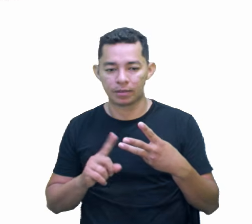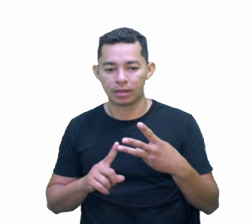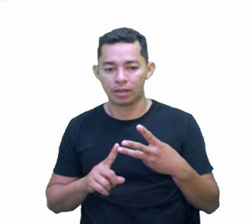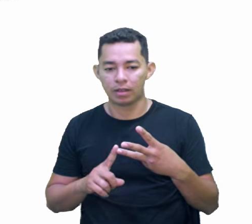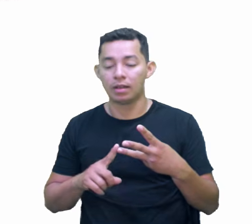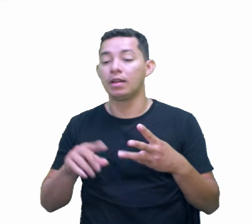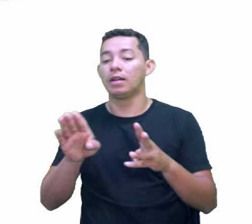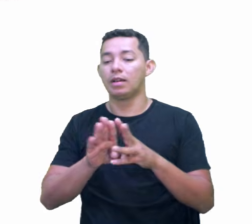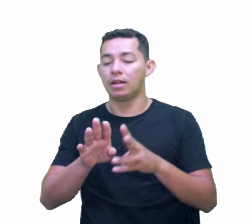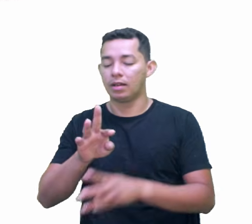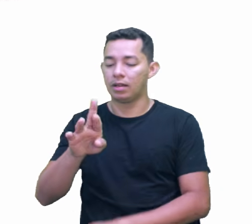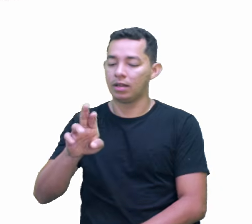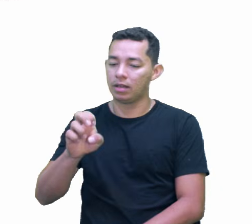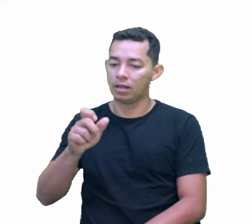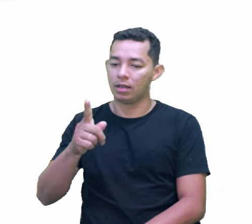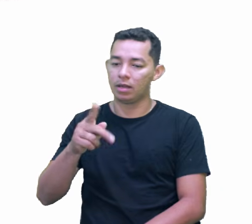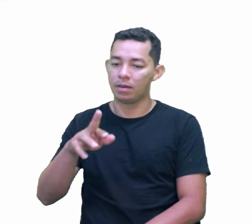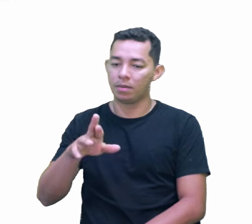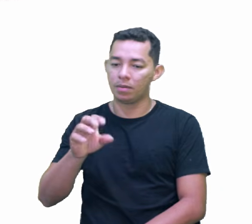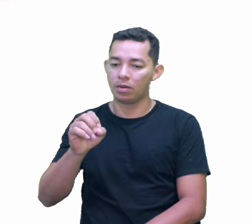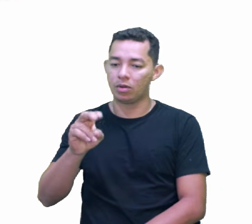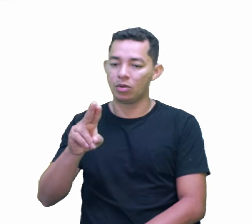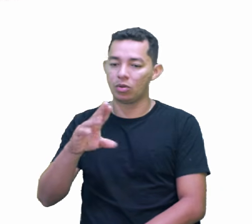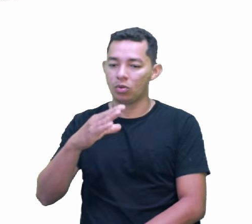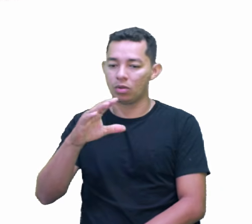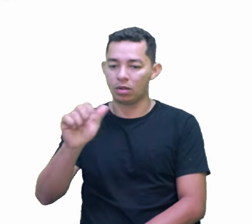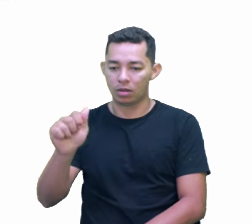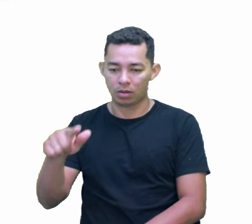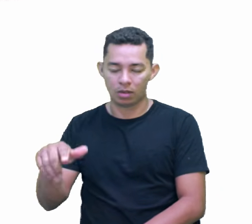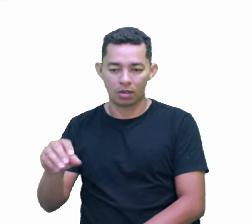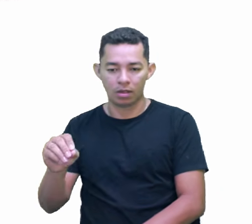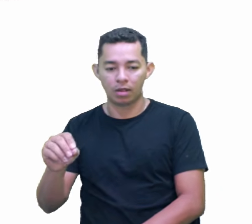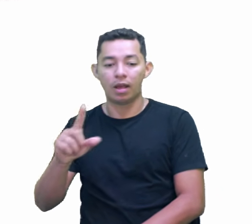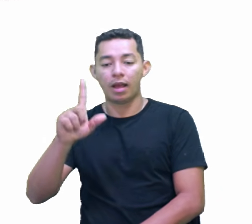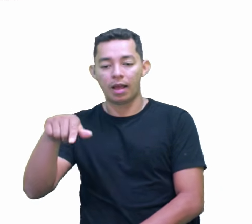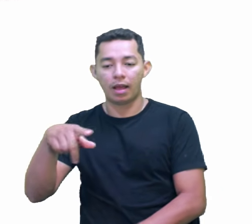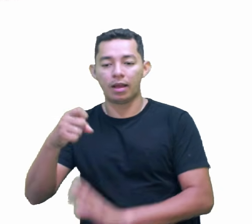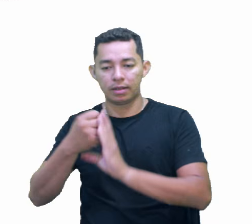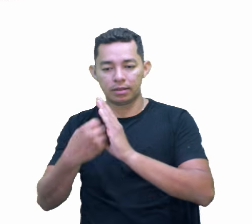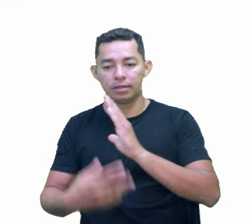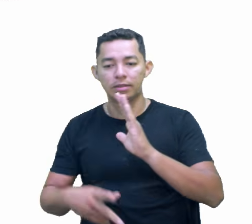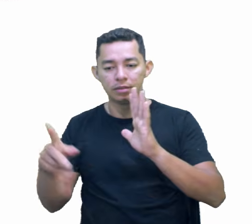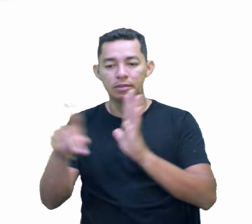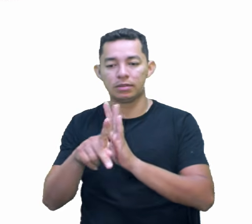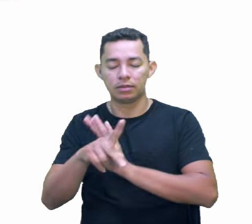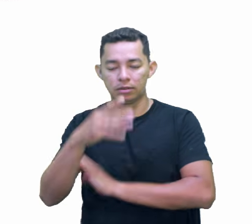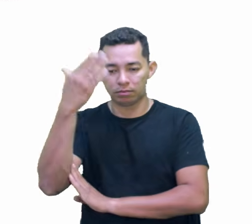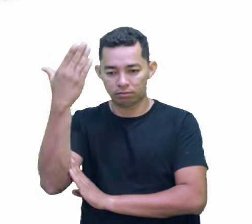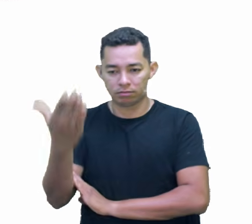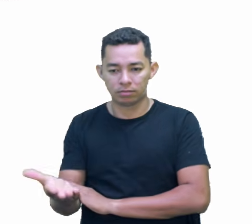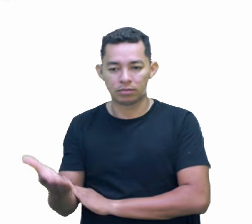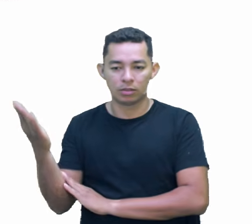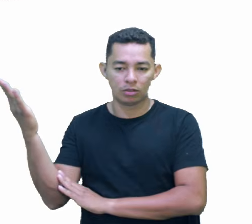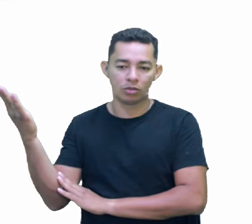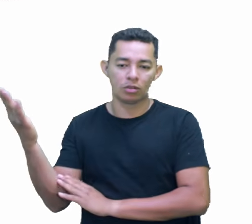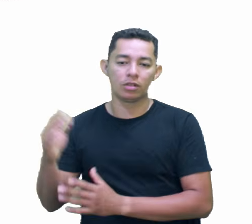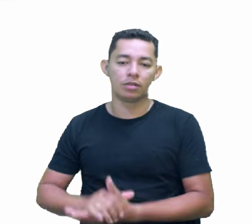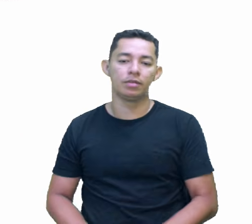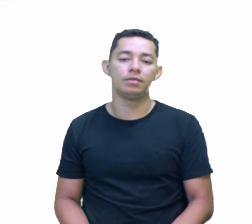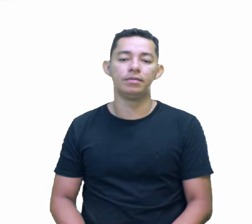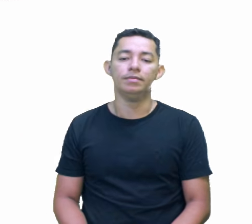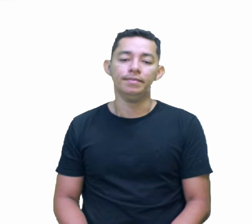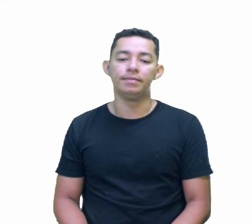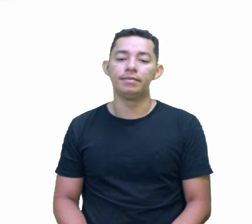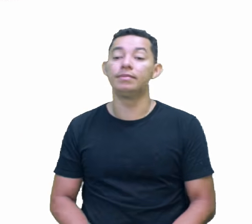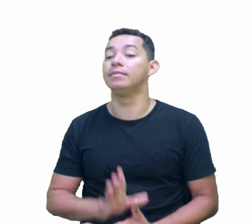e reprodução. Né? Isso caracteriza um indivíduo, né? um organismo.